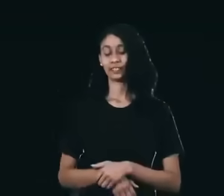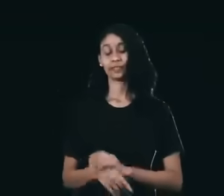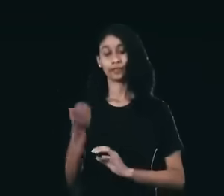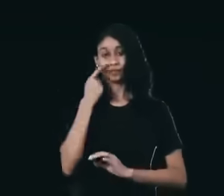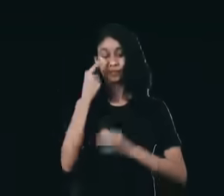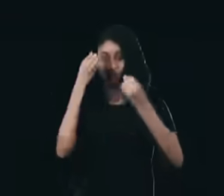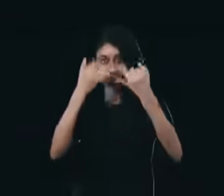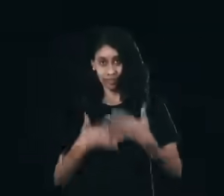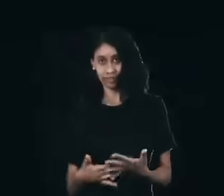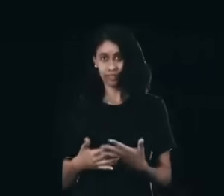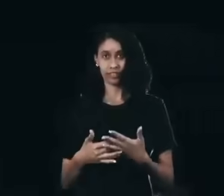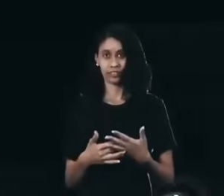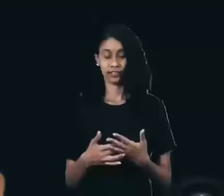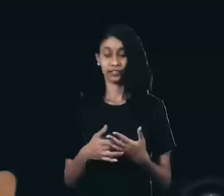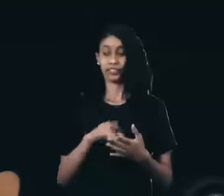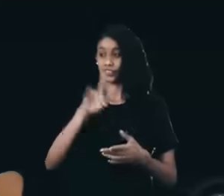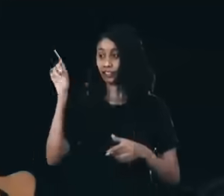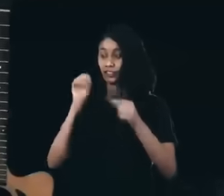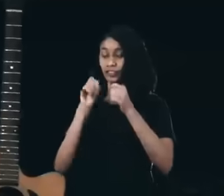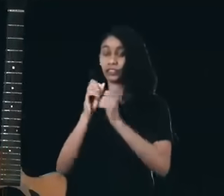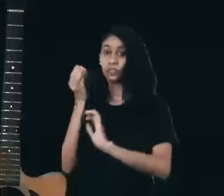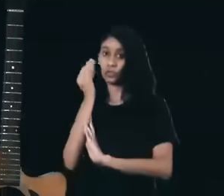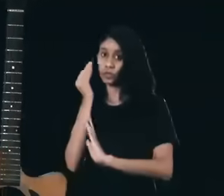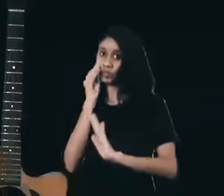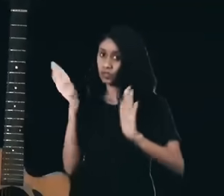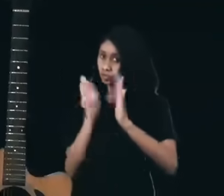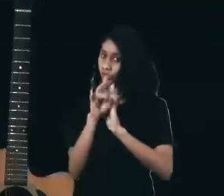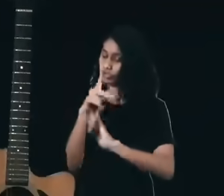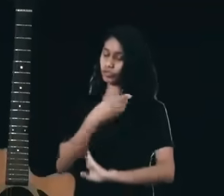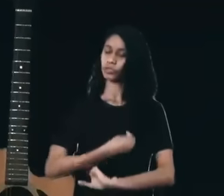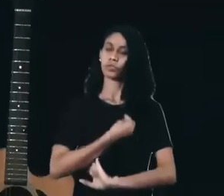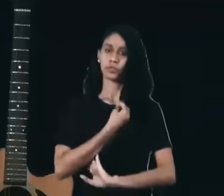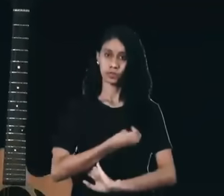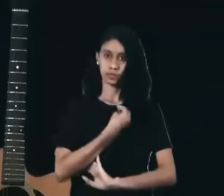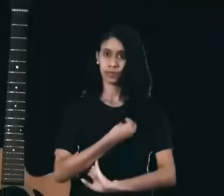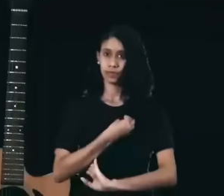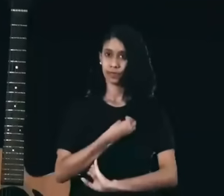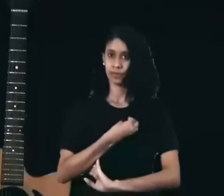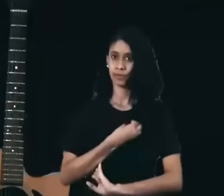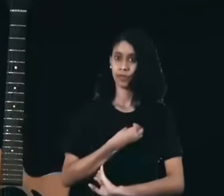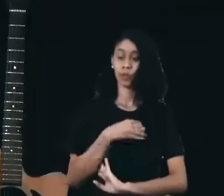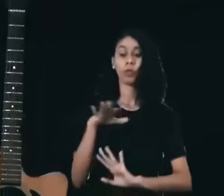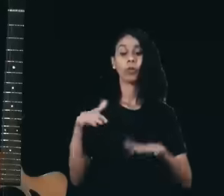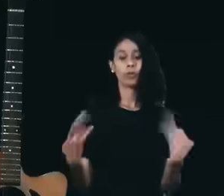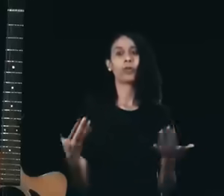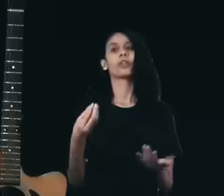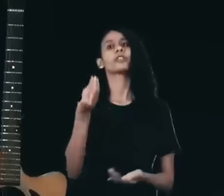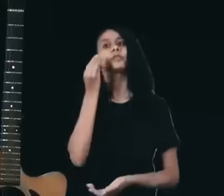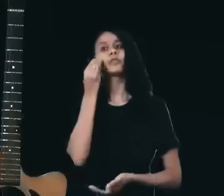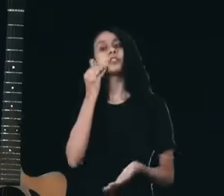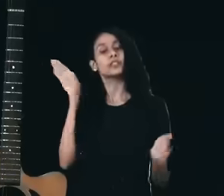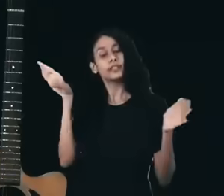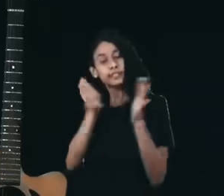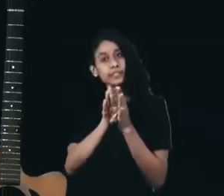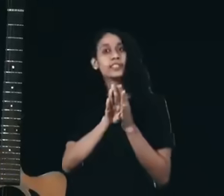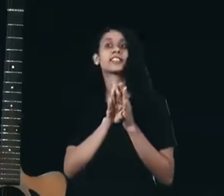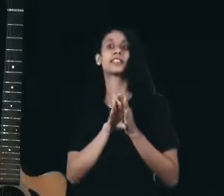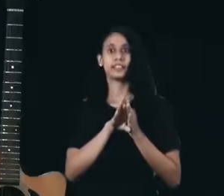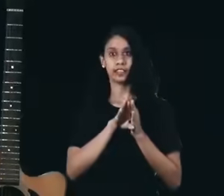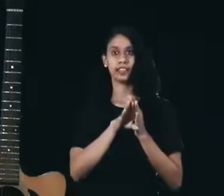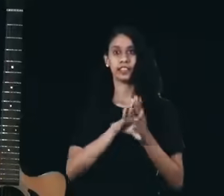Deixa eu te dizer, Deus vai colocar uma oportunidade na sua vida. Quando a oportunidade